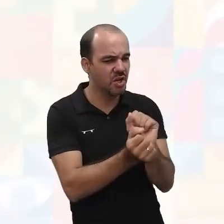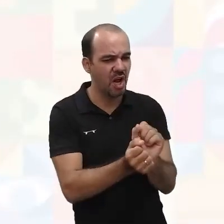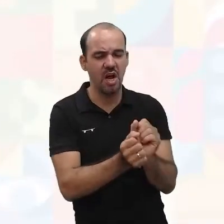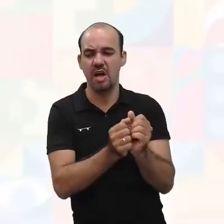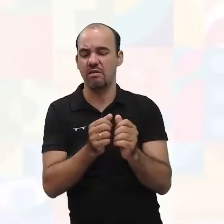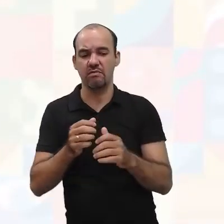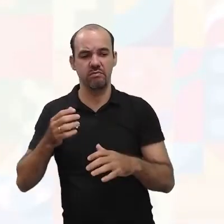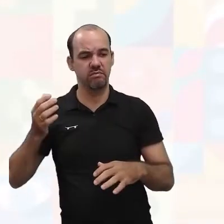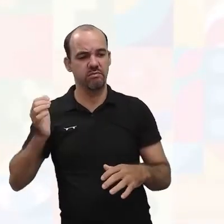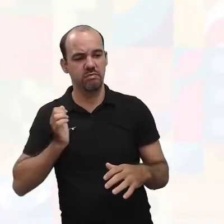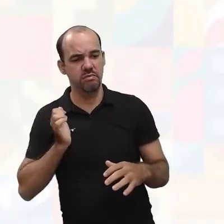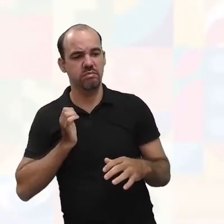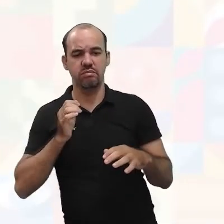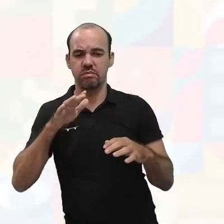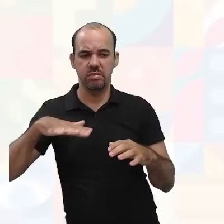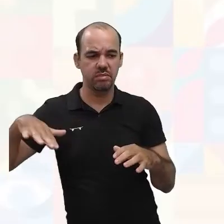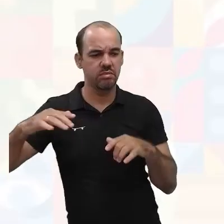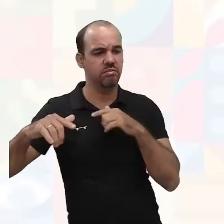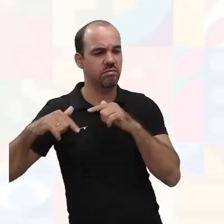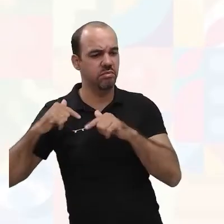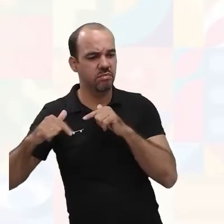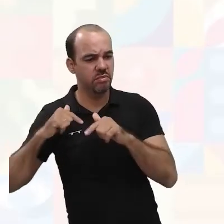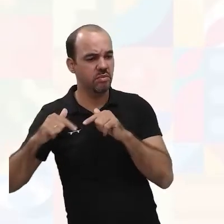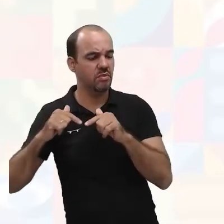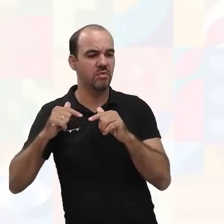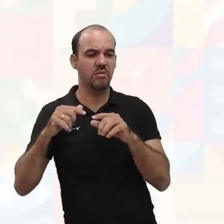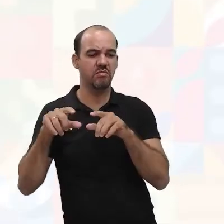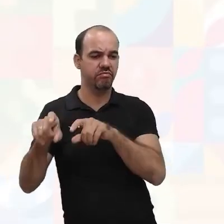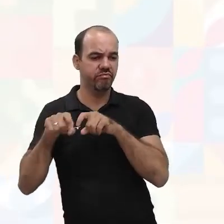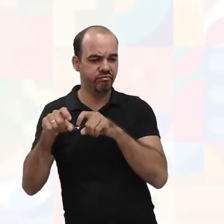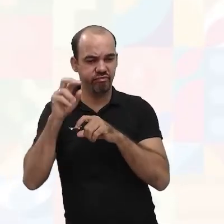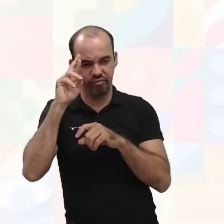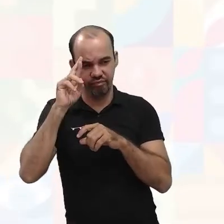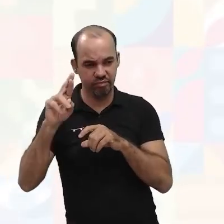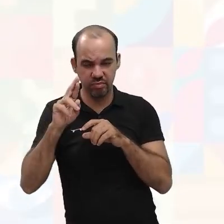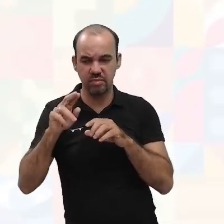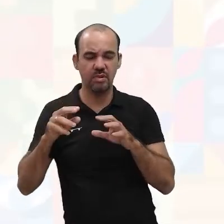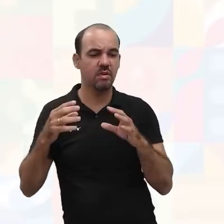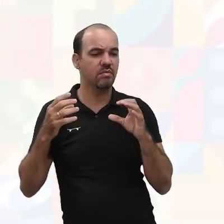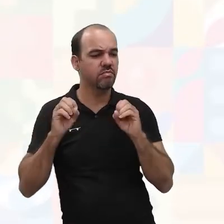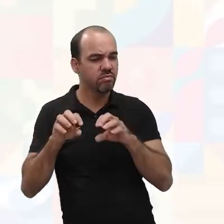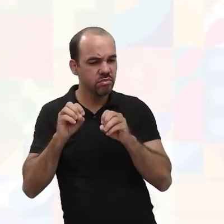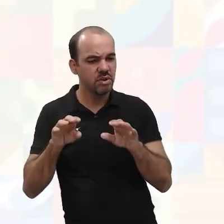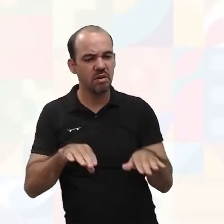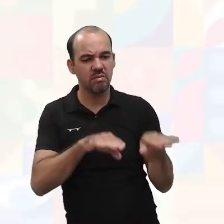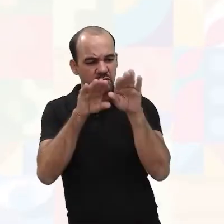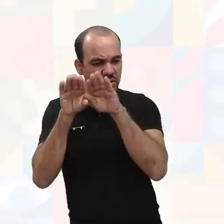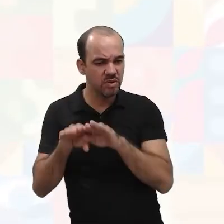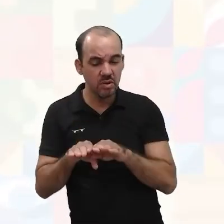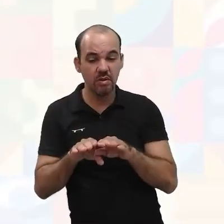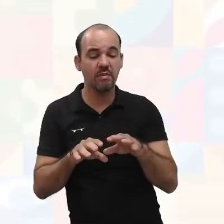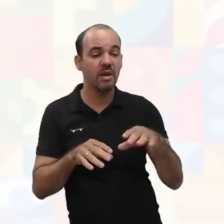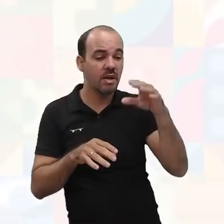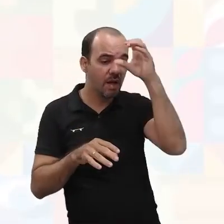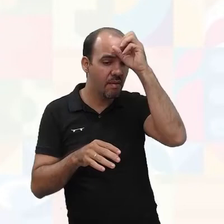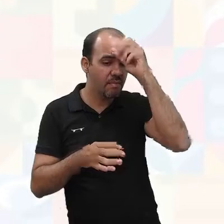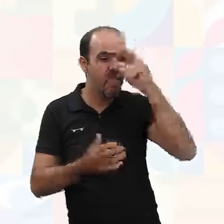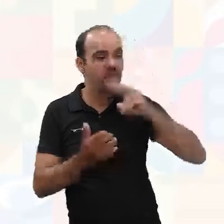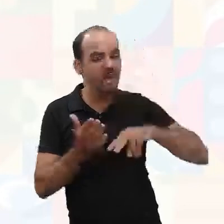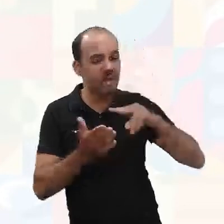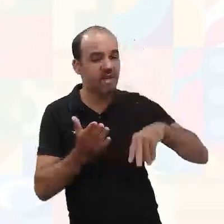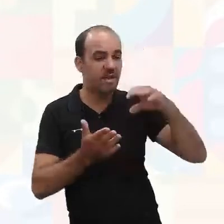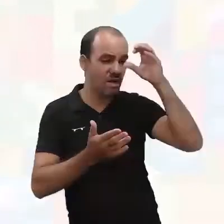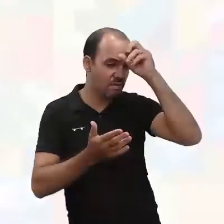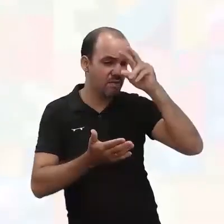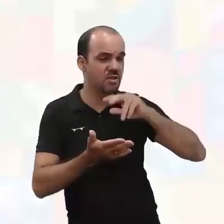sempre teve à margem da sociedade, que eles pudessem ter acesso a um letramento mínimo. Não por bondade ou misericórdia, mas porque era